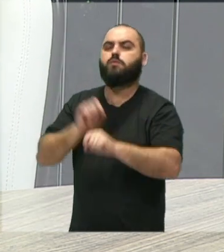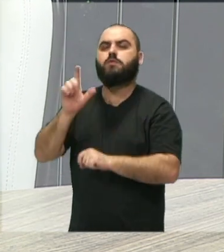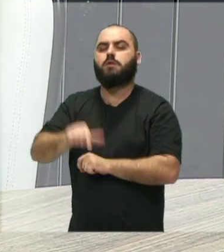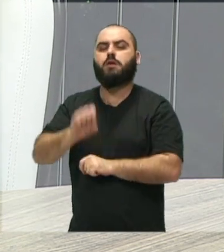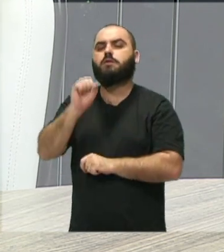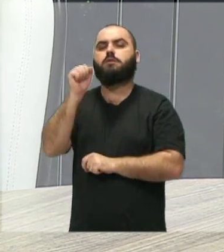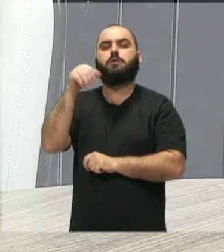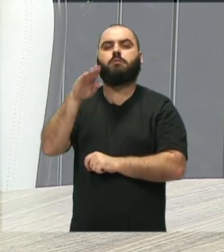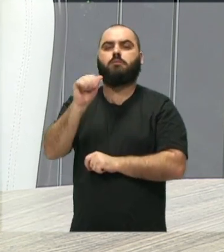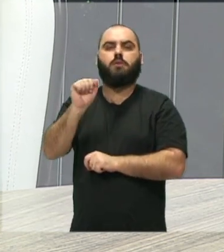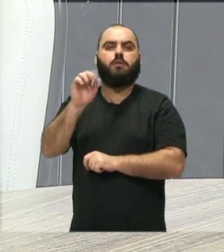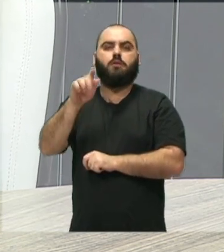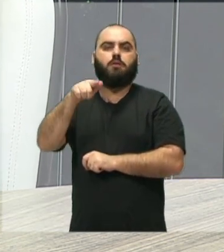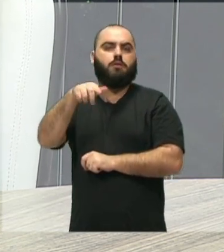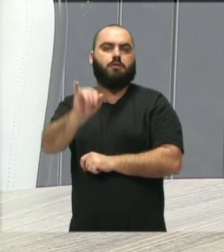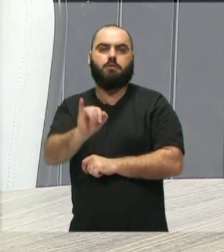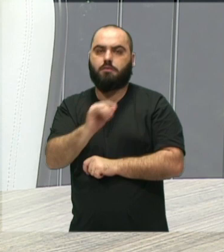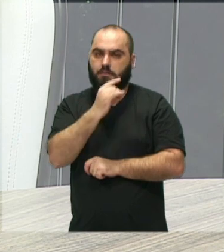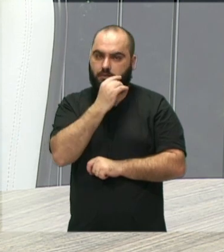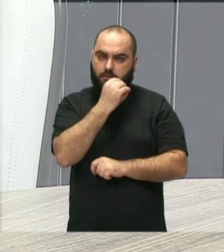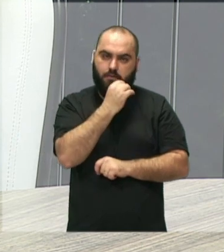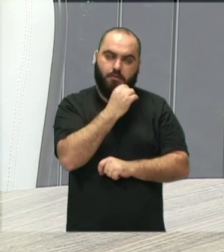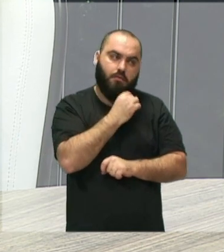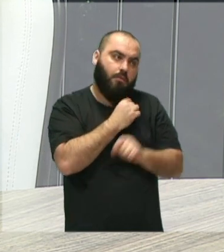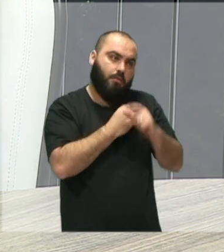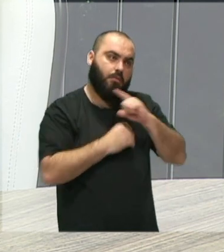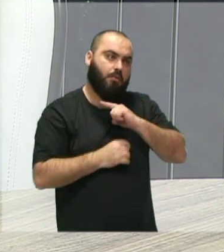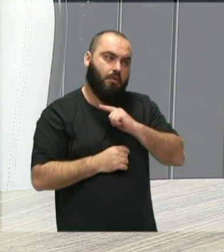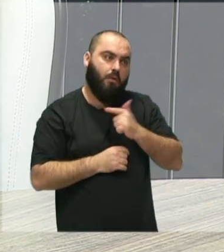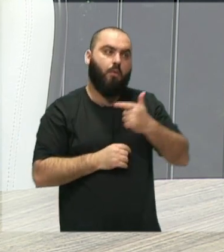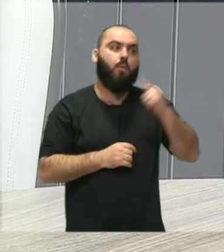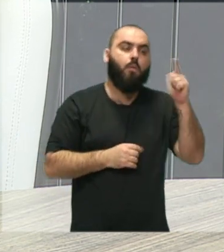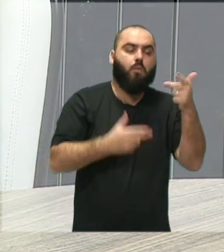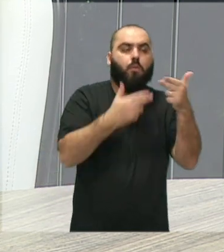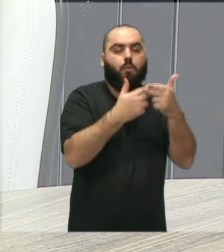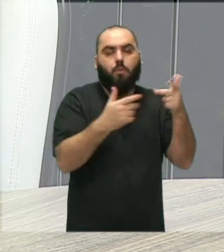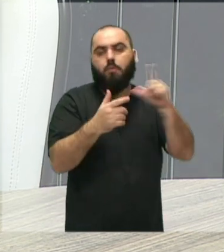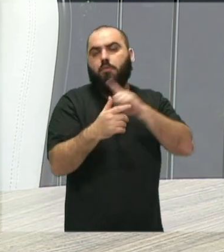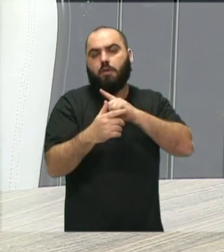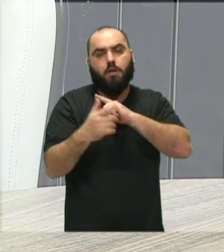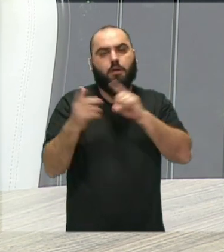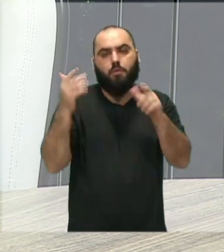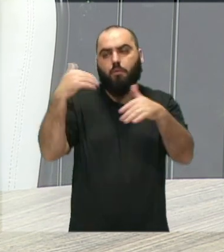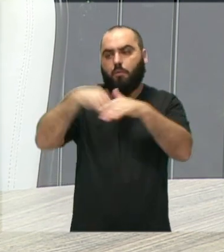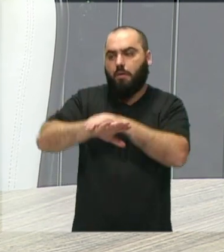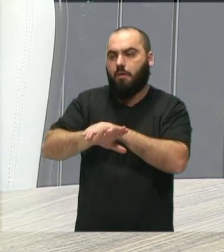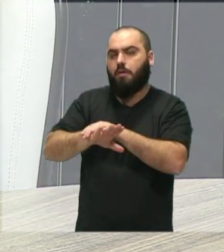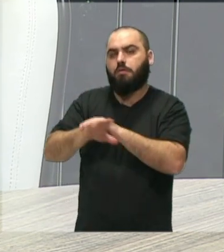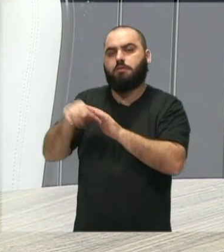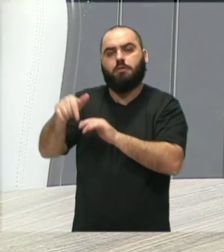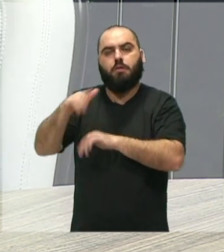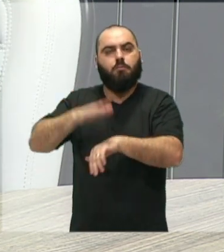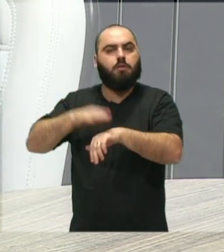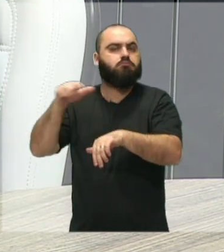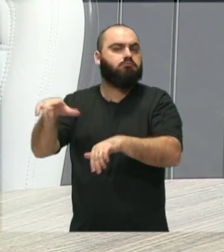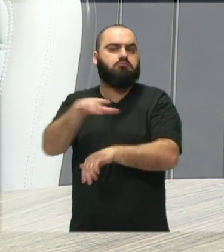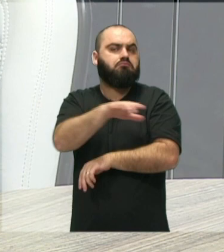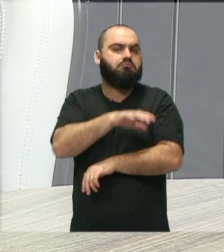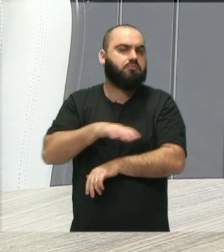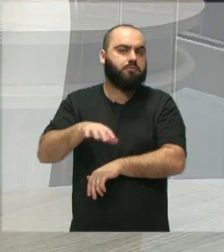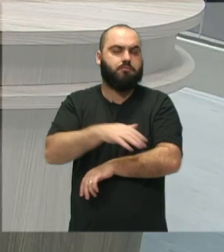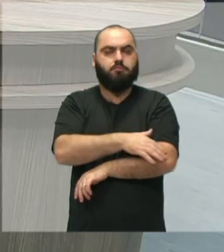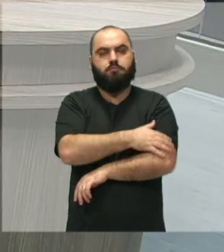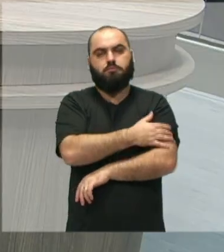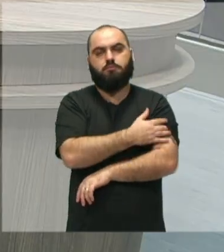sambaqui, também trazer um pouco dos outros sítios que a gente tem, para além do que está exposto, sabe? É mais nesses pontos, assim. Ah,